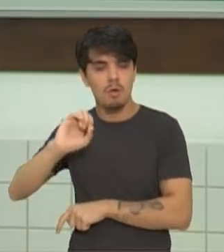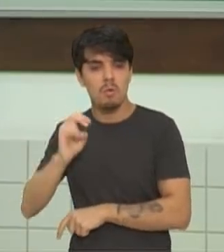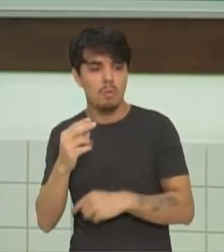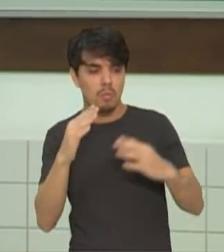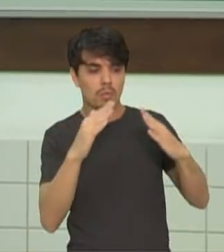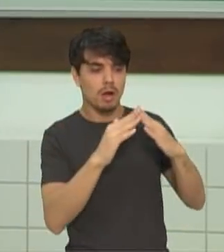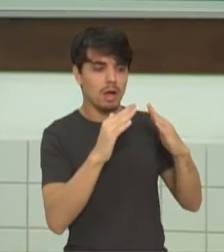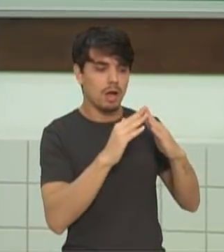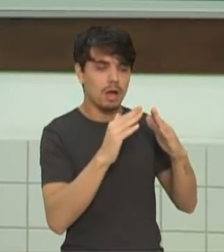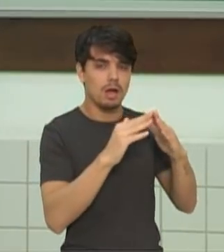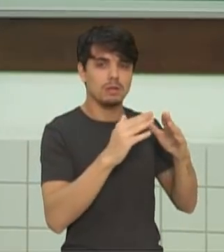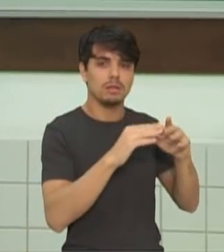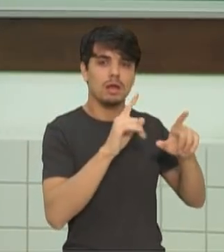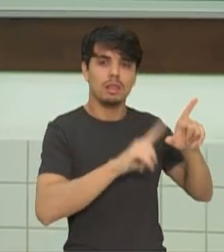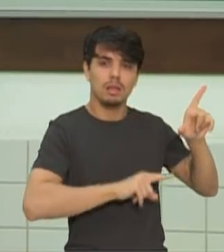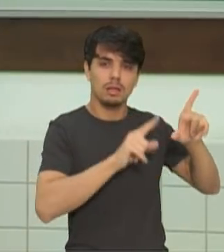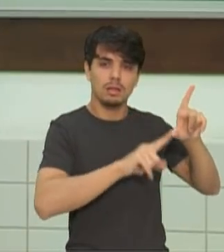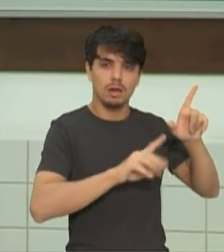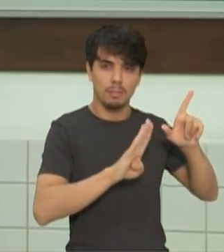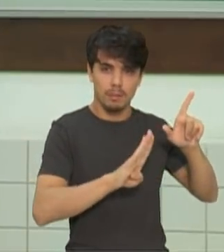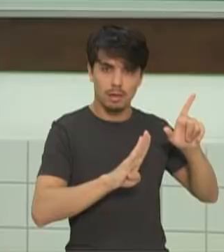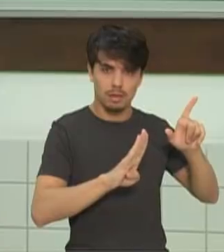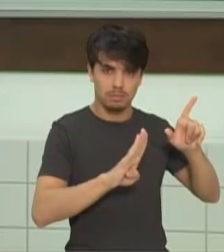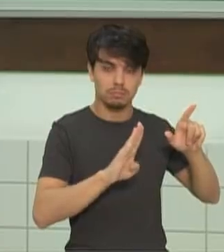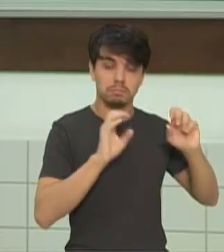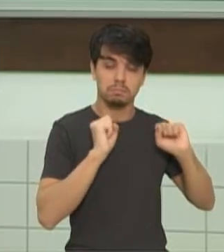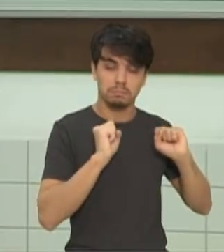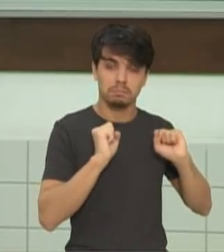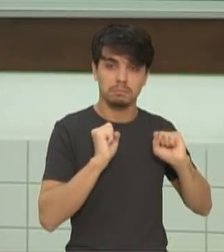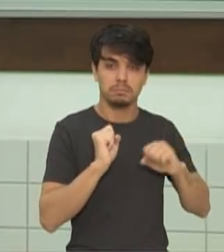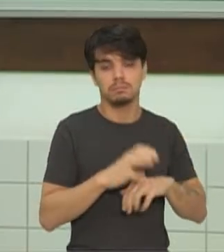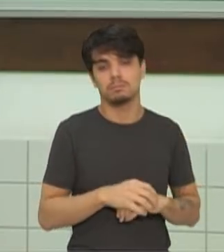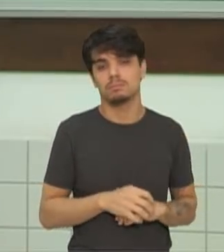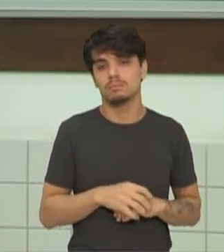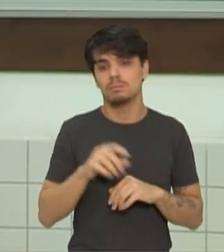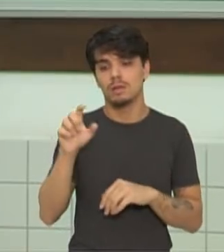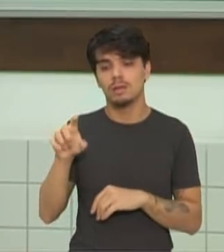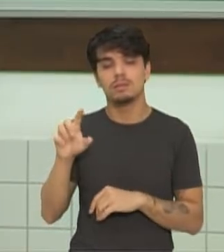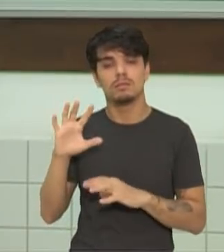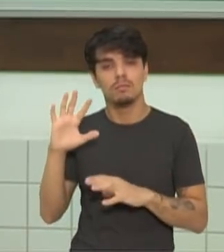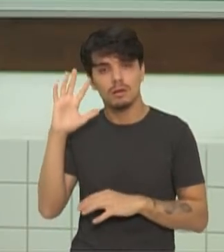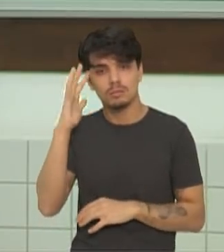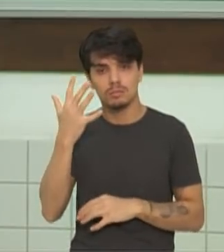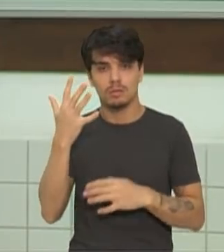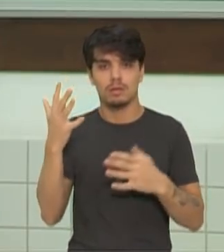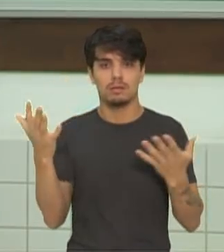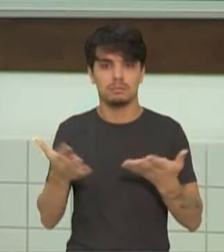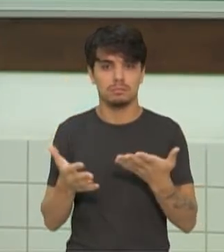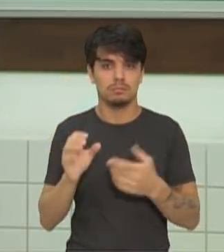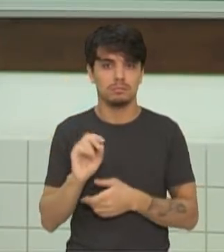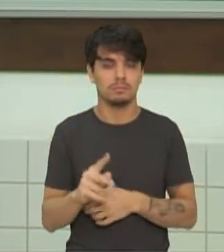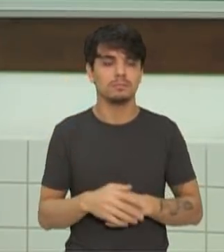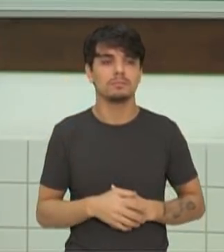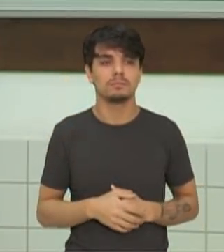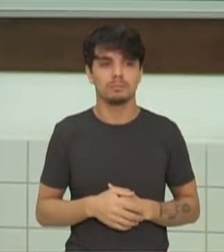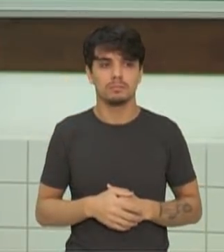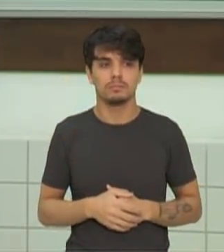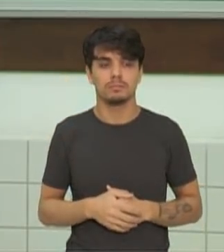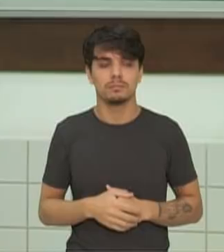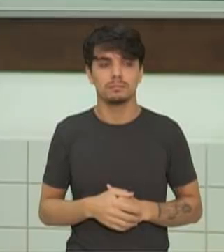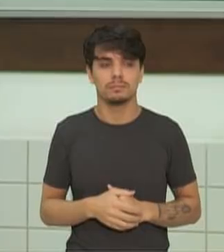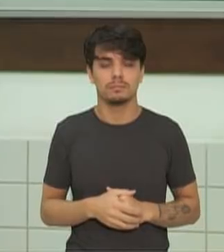não poderia ser na incógnita b? Poderia, e é isso que a gente vai resolver agora, tá bom? Então, vamos